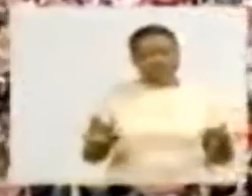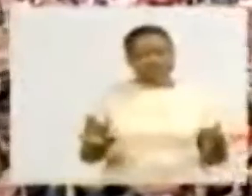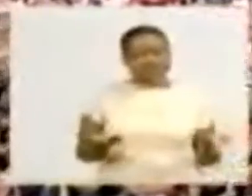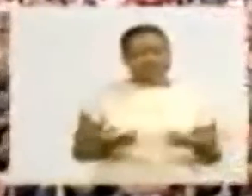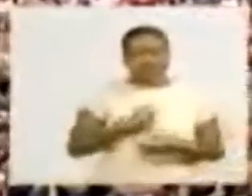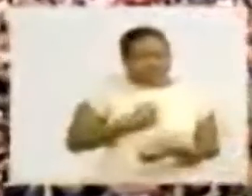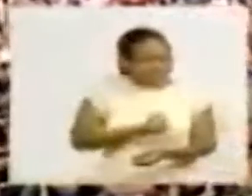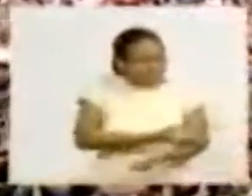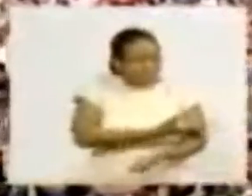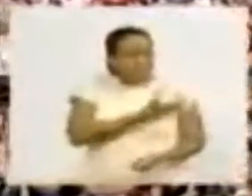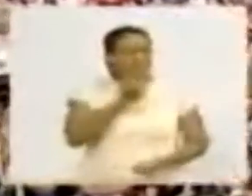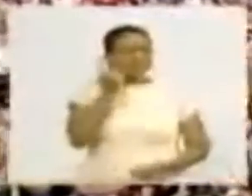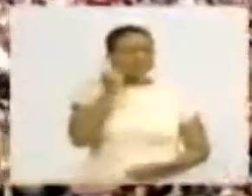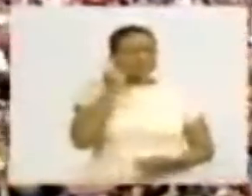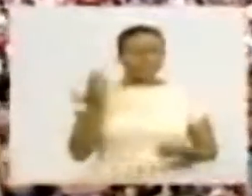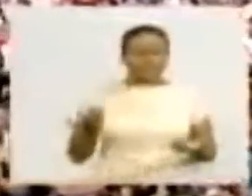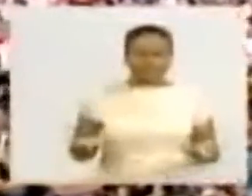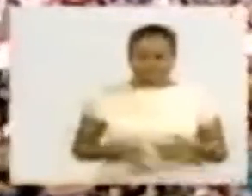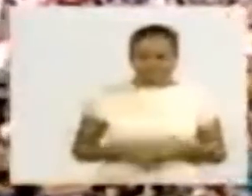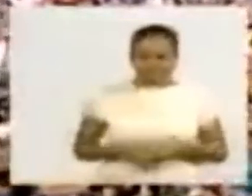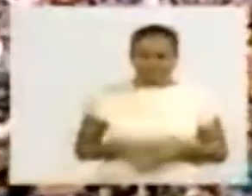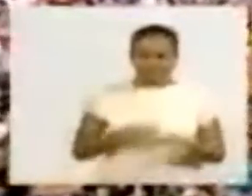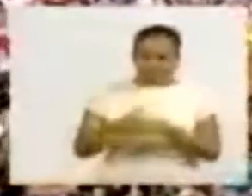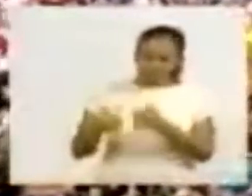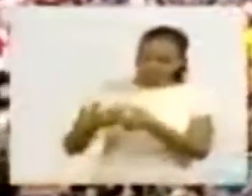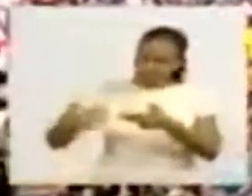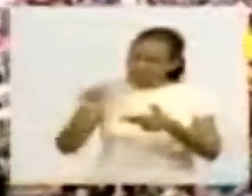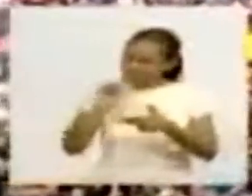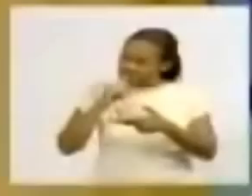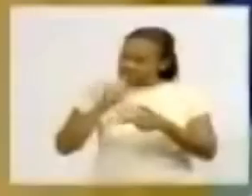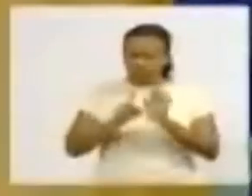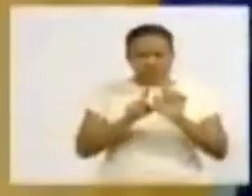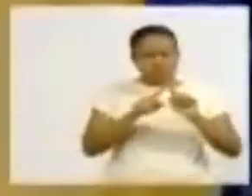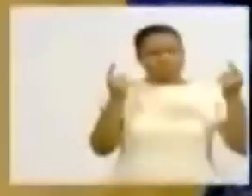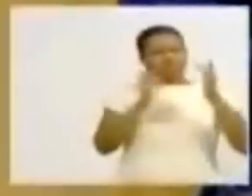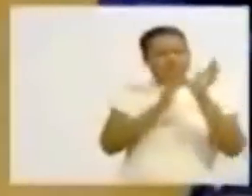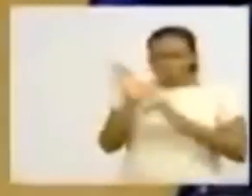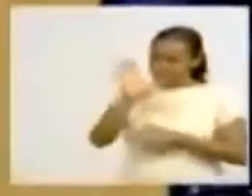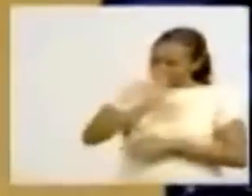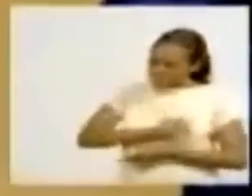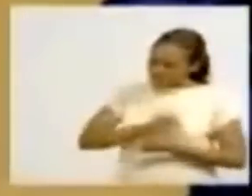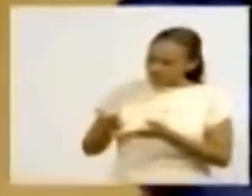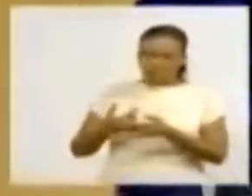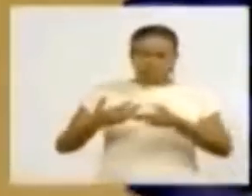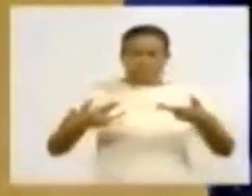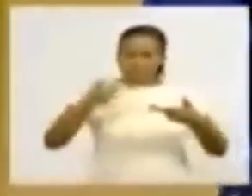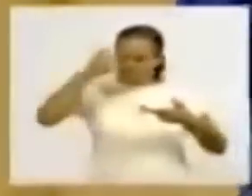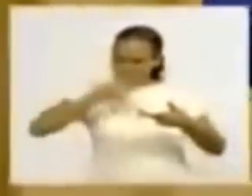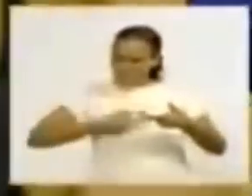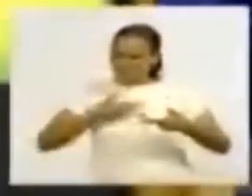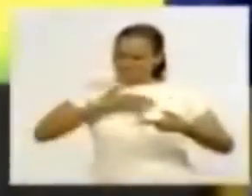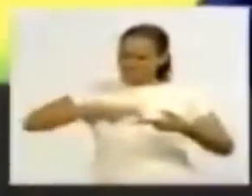ele olhava para tudo aquilo que era triste, feio,